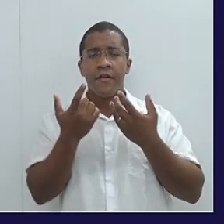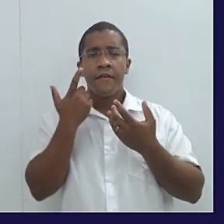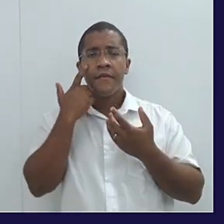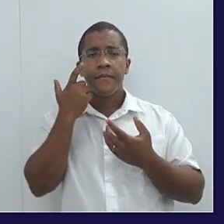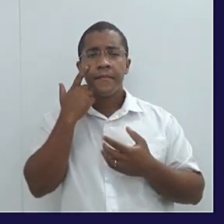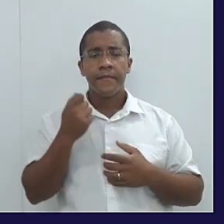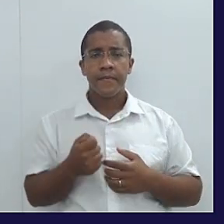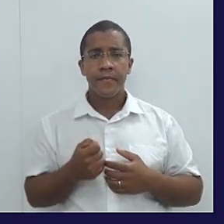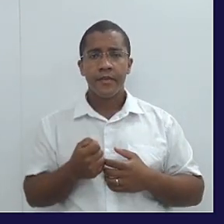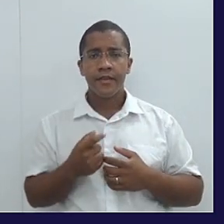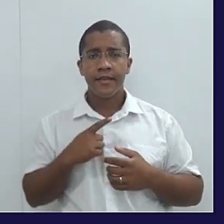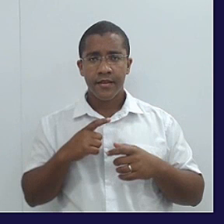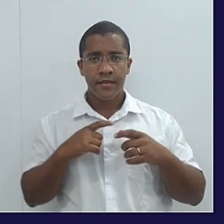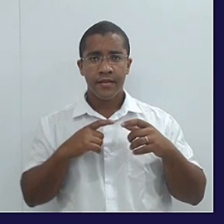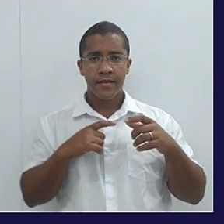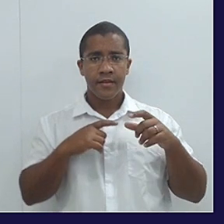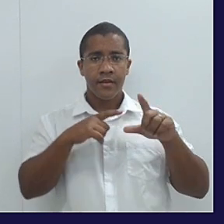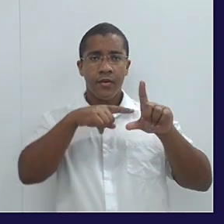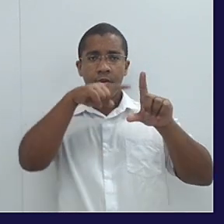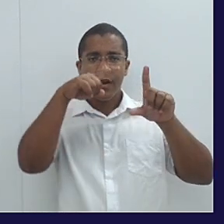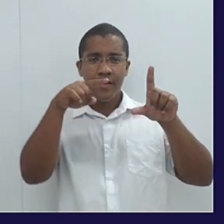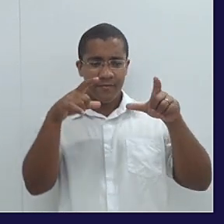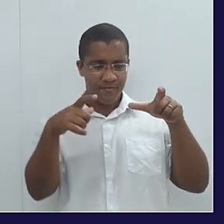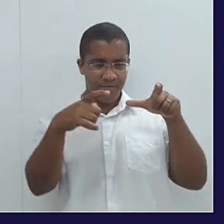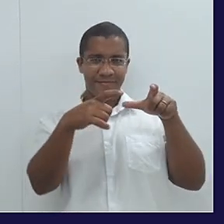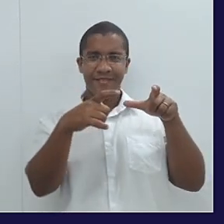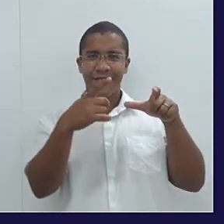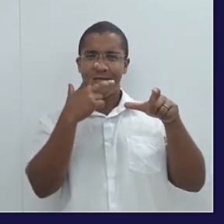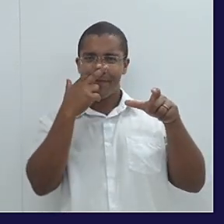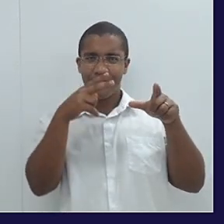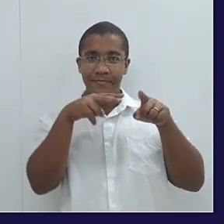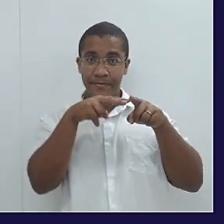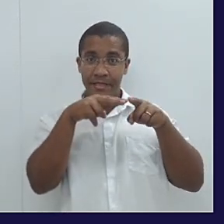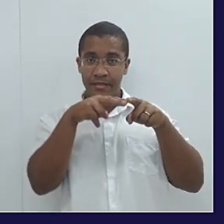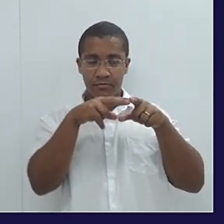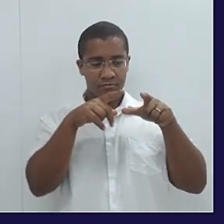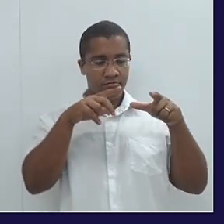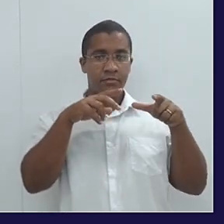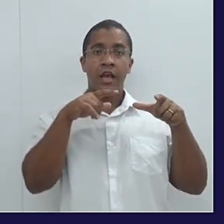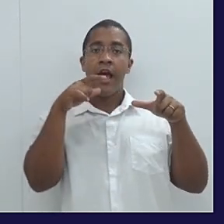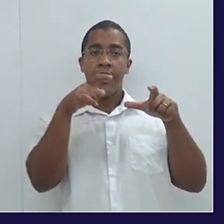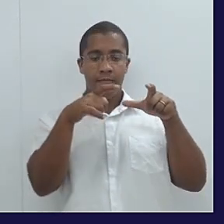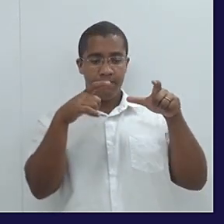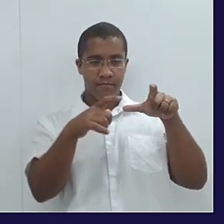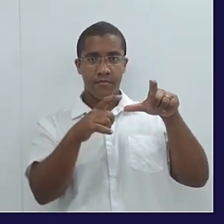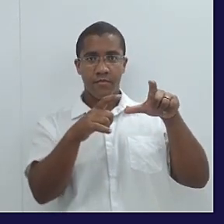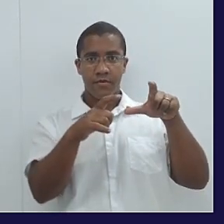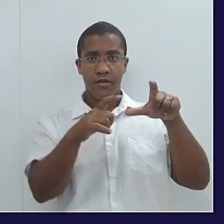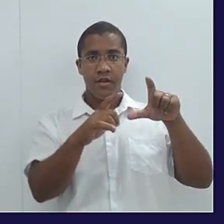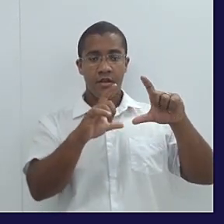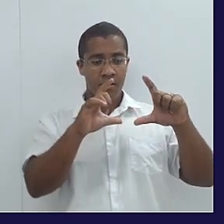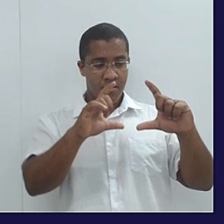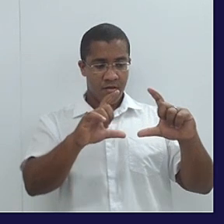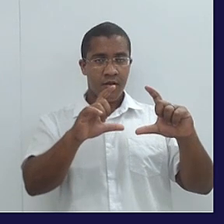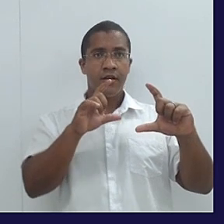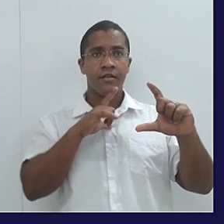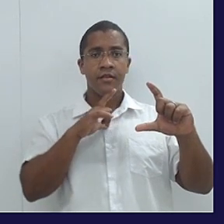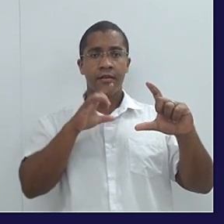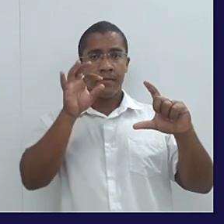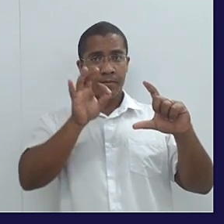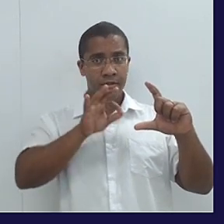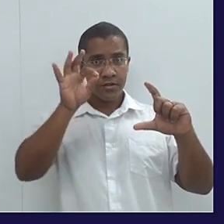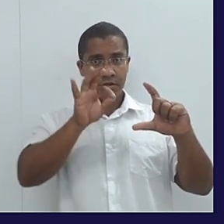Eu tenho ali um gráfico que é estilo pizza, onde foi feito, no caso,